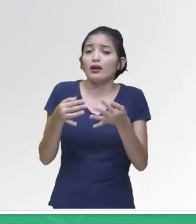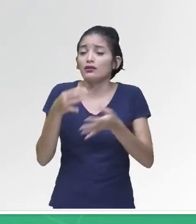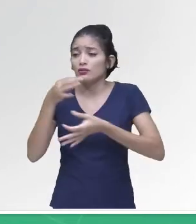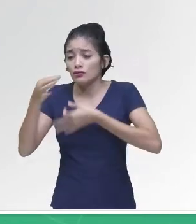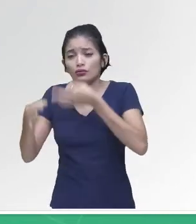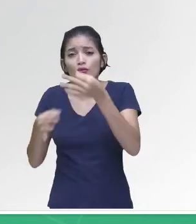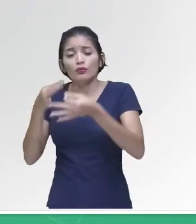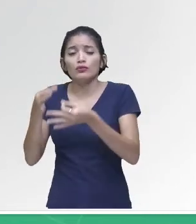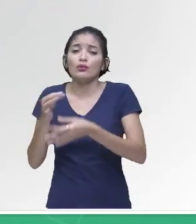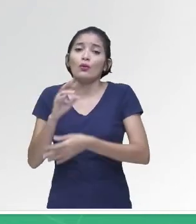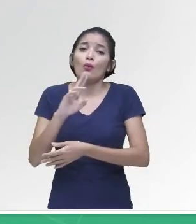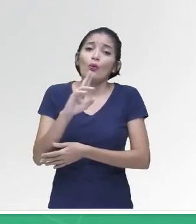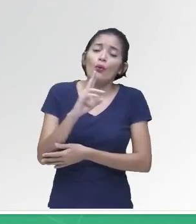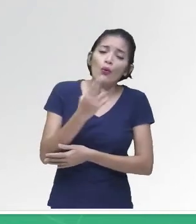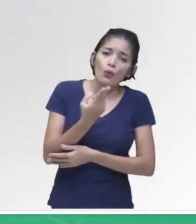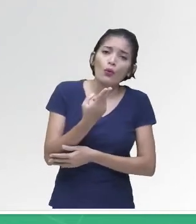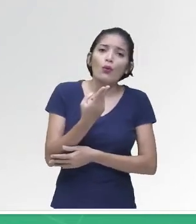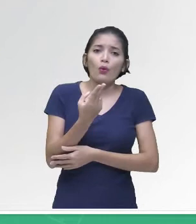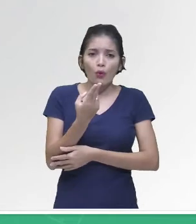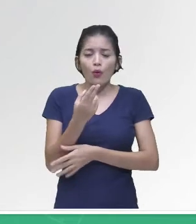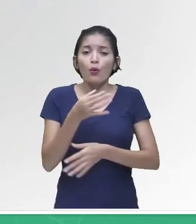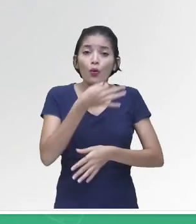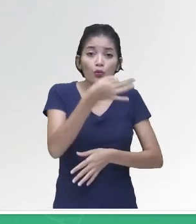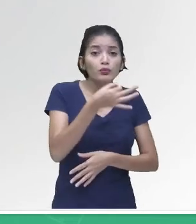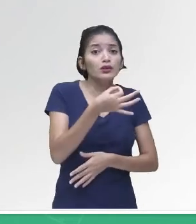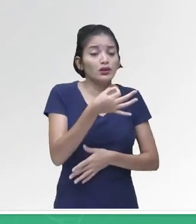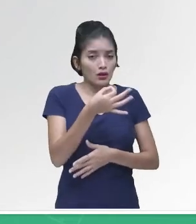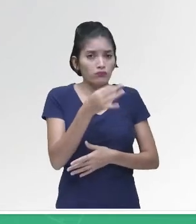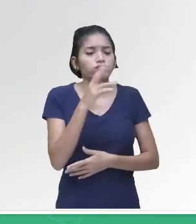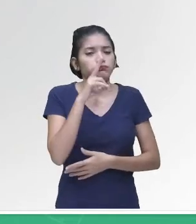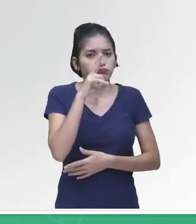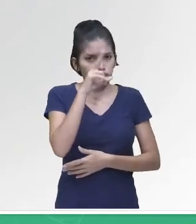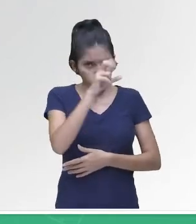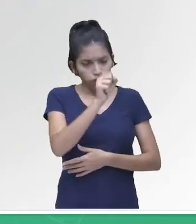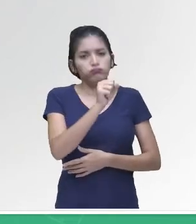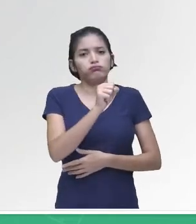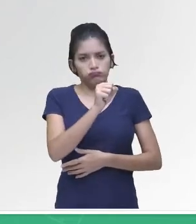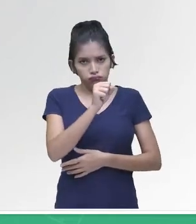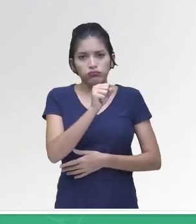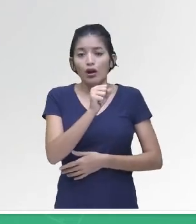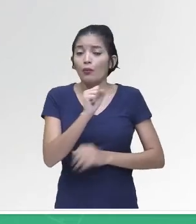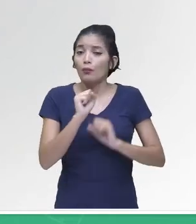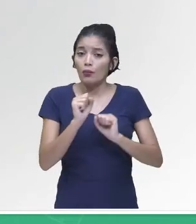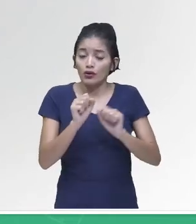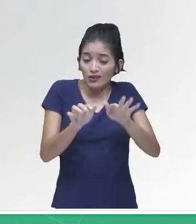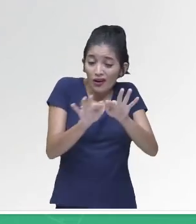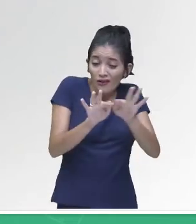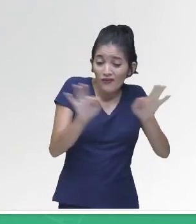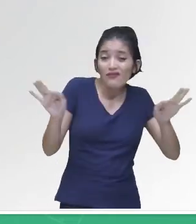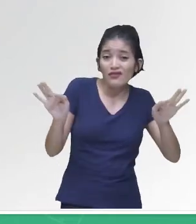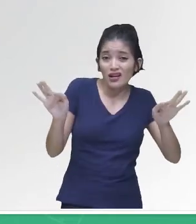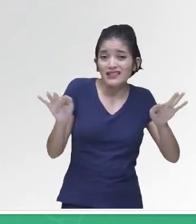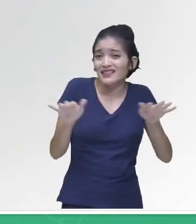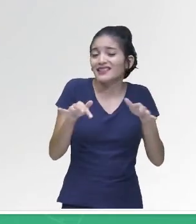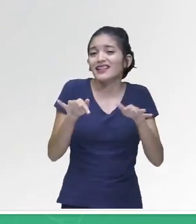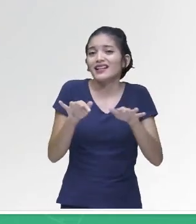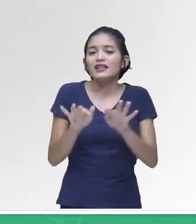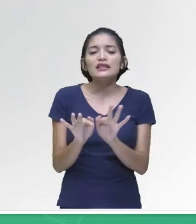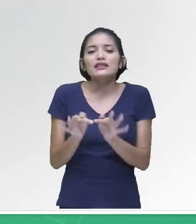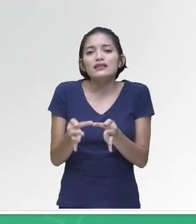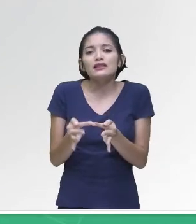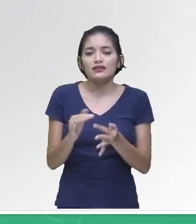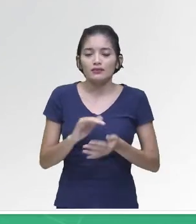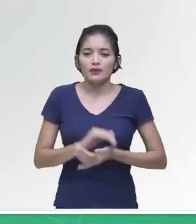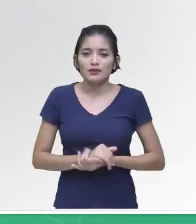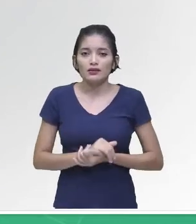ou retomando o argumento que seja mais forte. E pode-se recorrer a uma frase que seja uma frase síntese. Então,